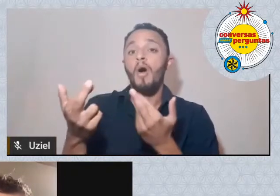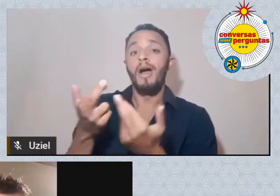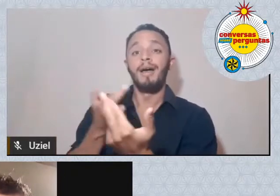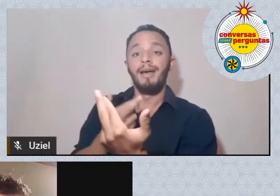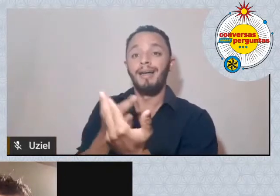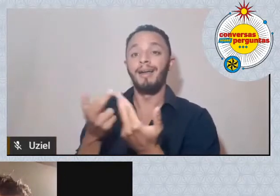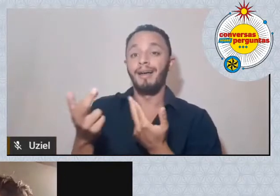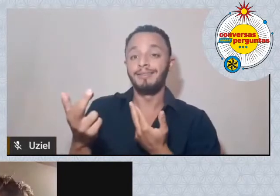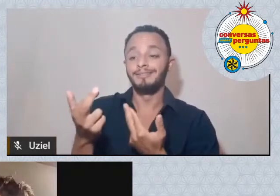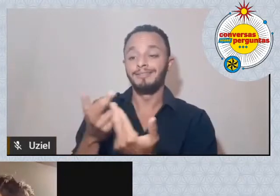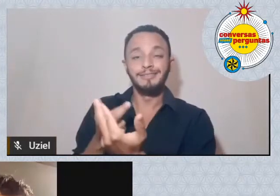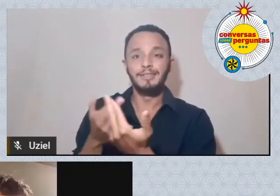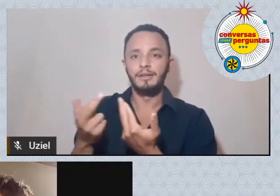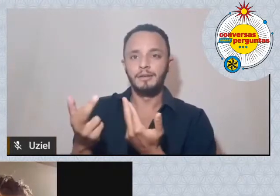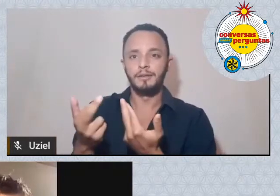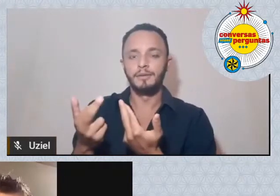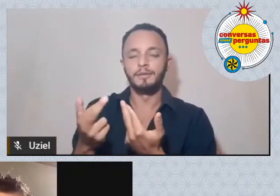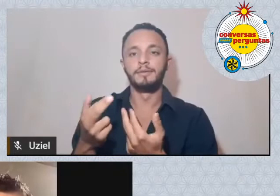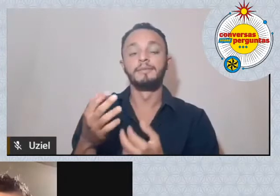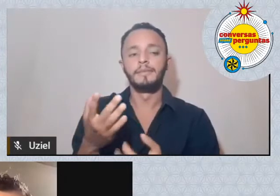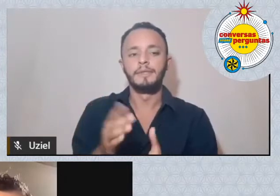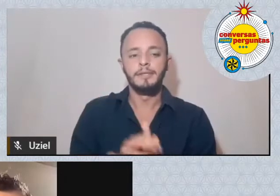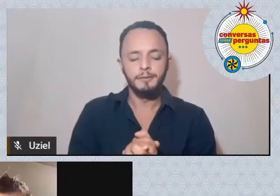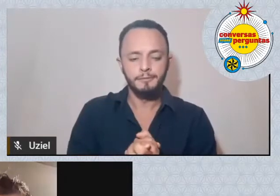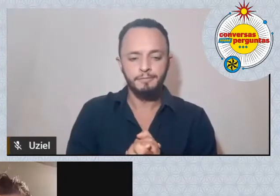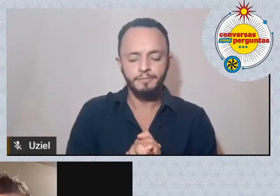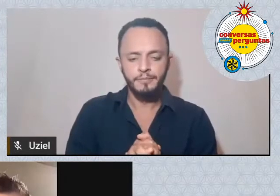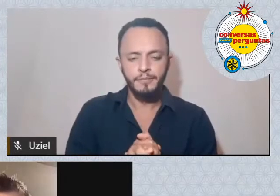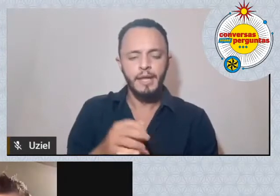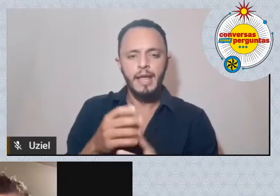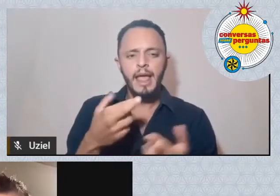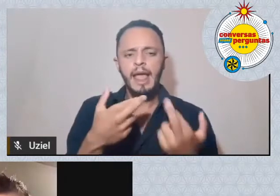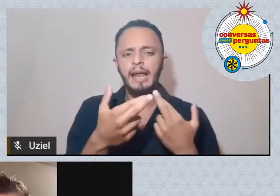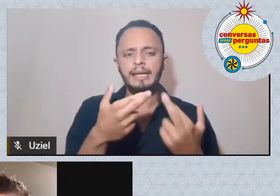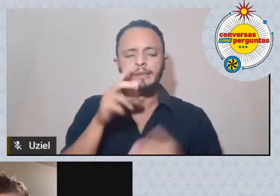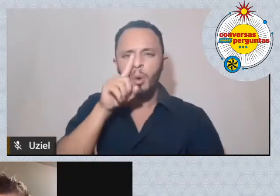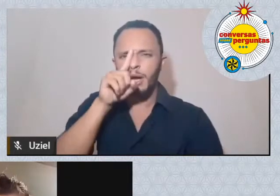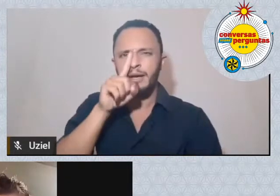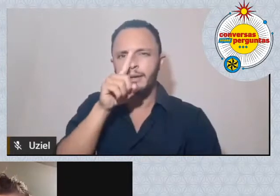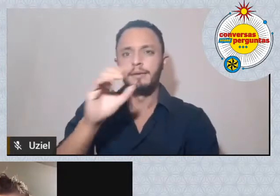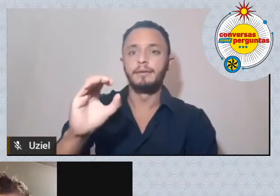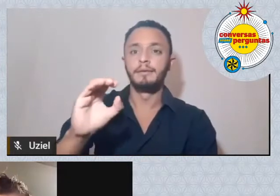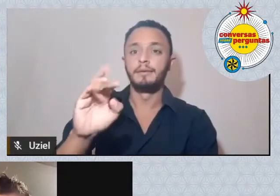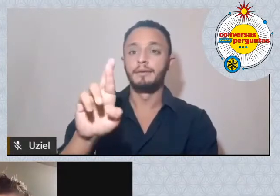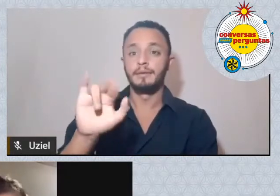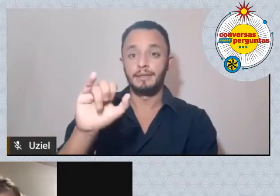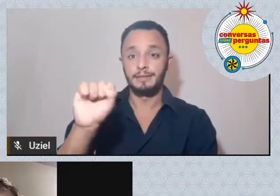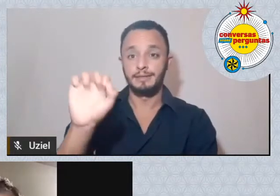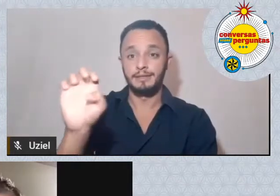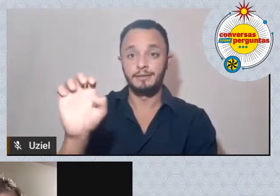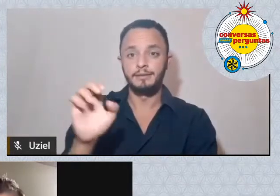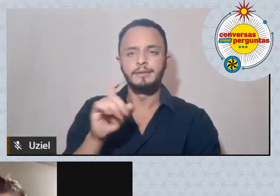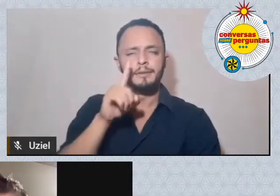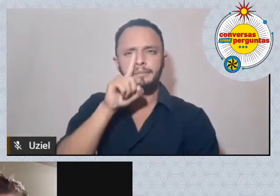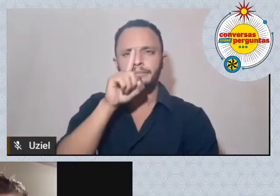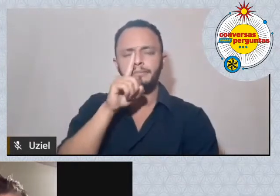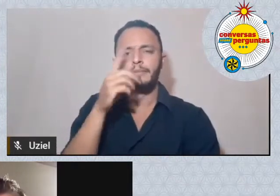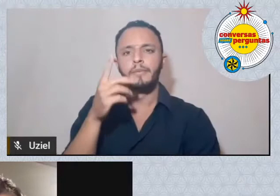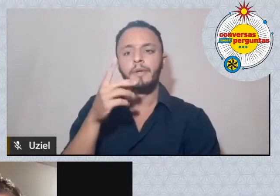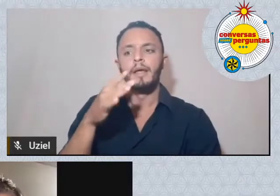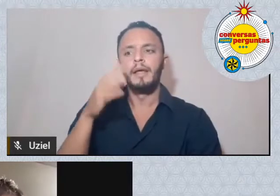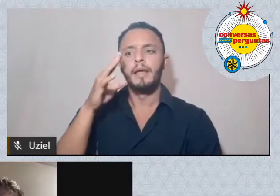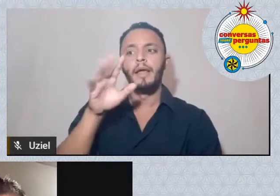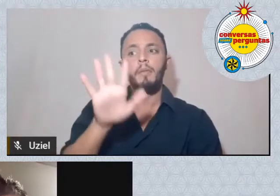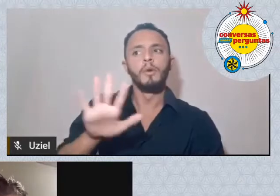a crises passadas, a noção de Sim. crise é interessante, porque ela é uma noção política e também